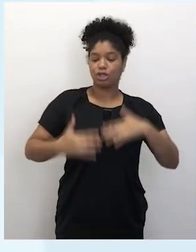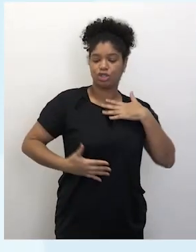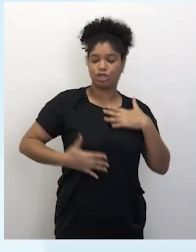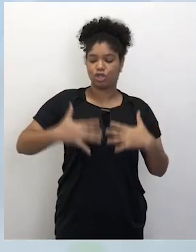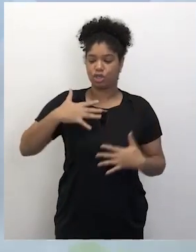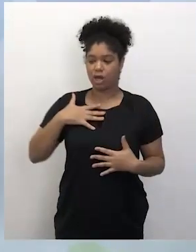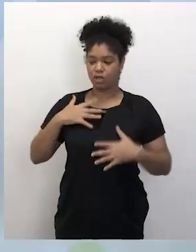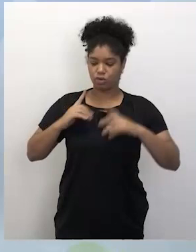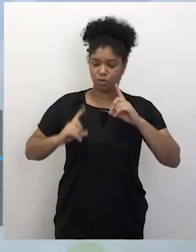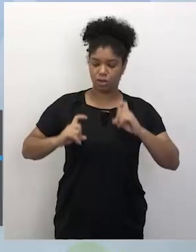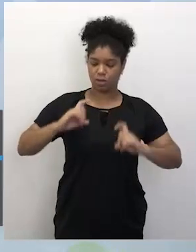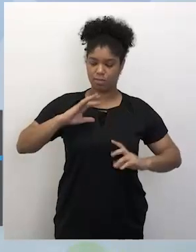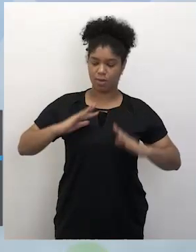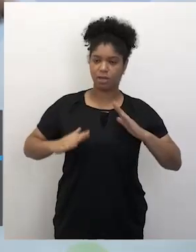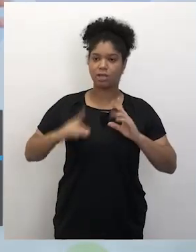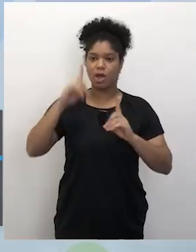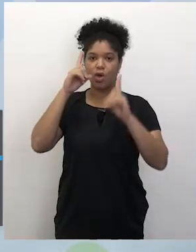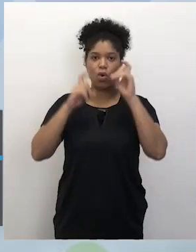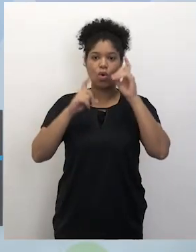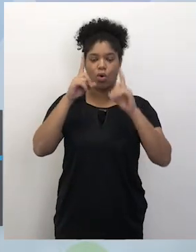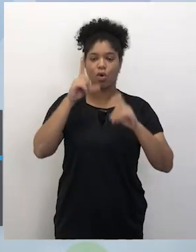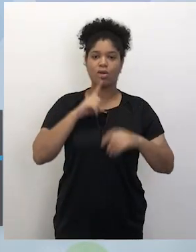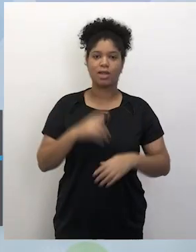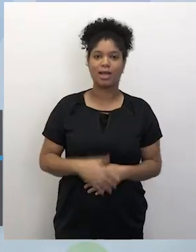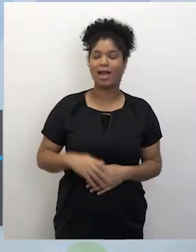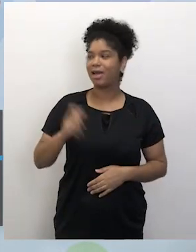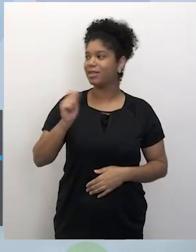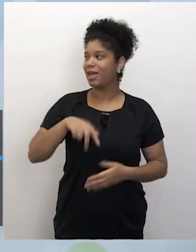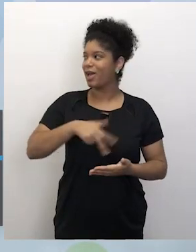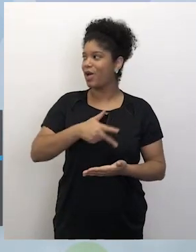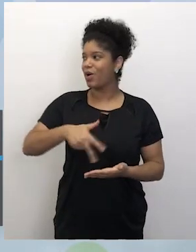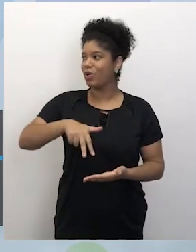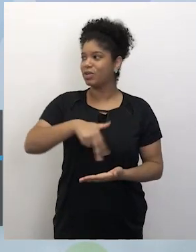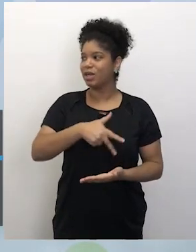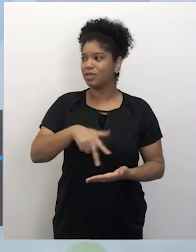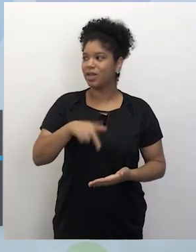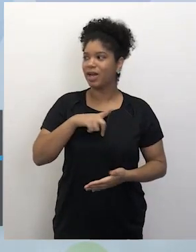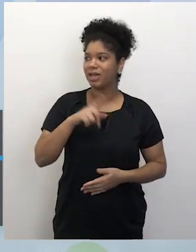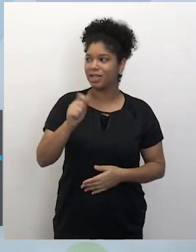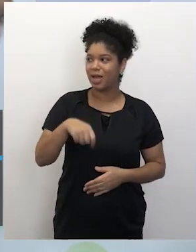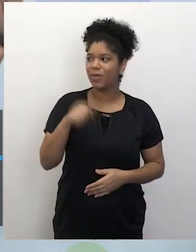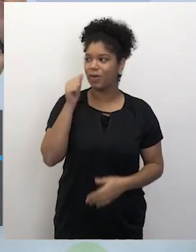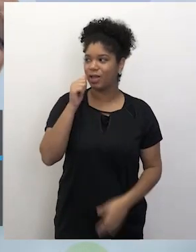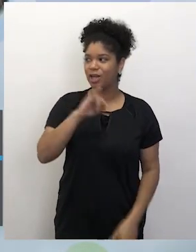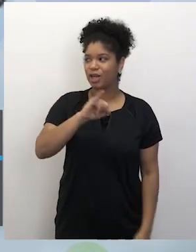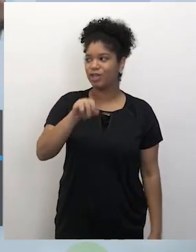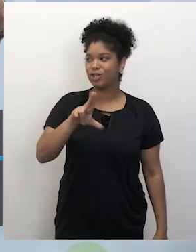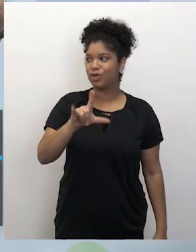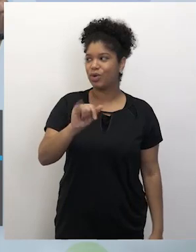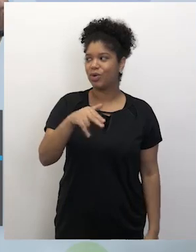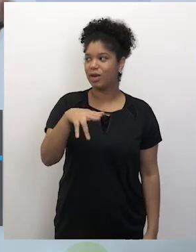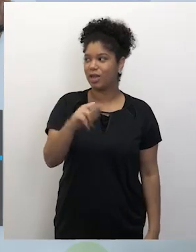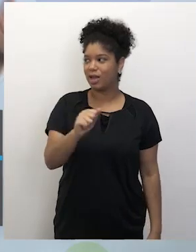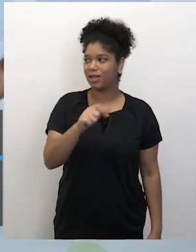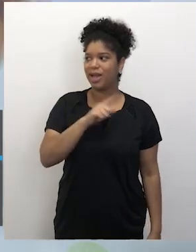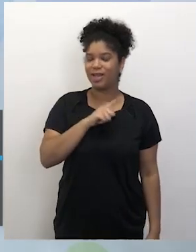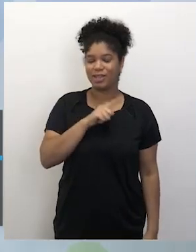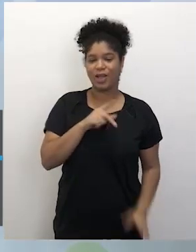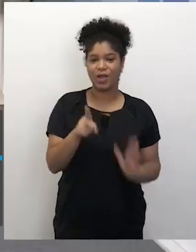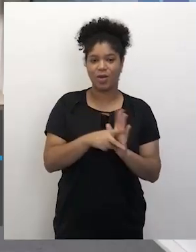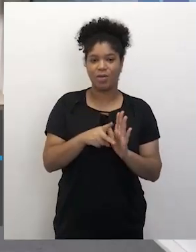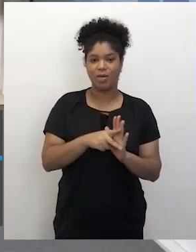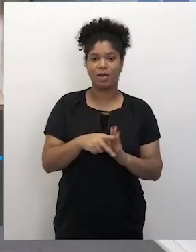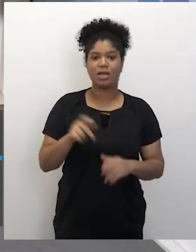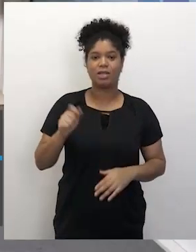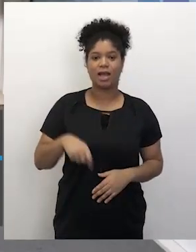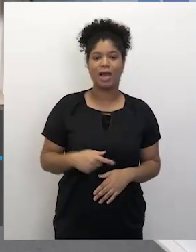de repente, eu faço uma coreografia e eu indico que a professora Juliana tenha que continuar a coreografia no chão. E aí eu posso